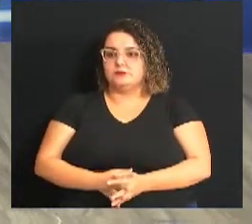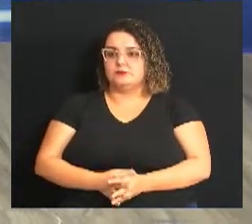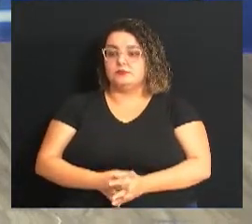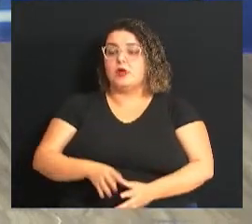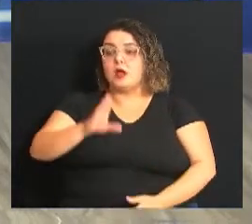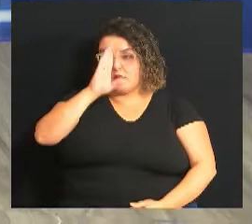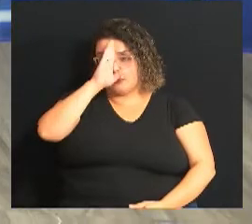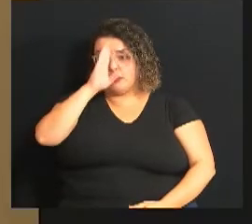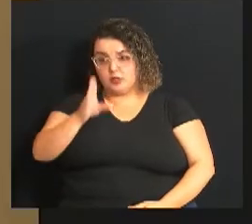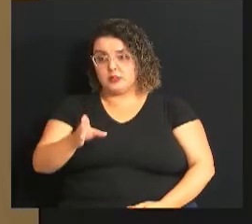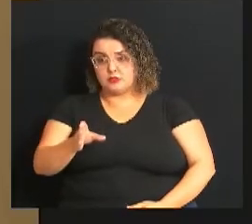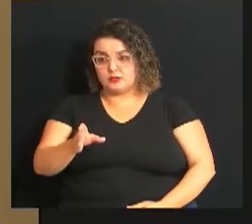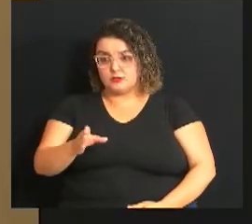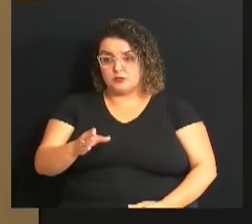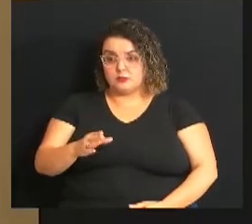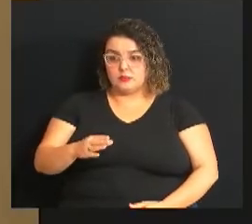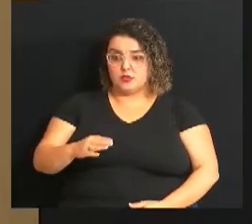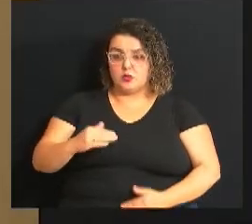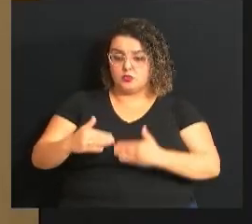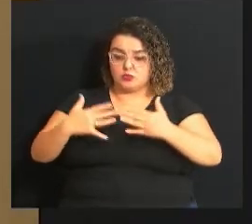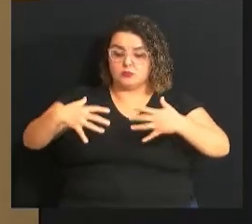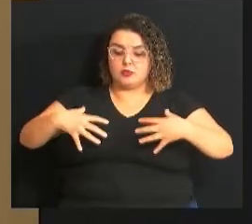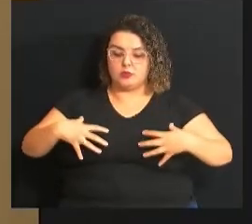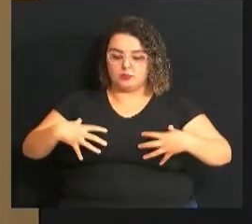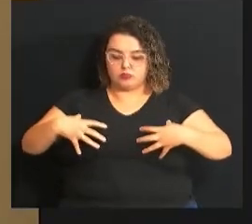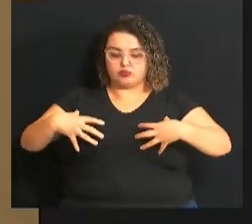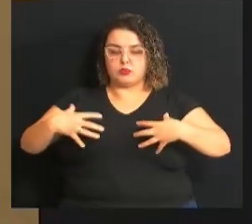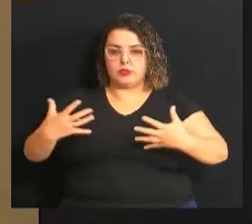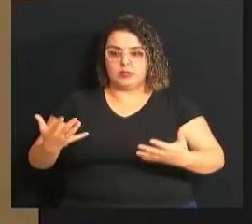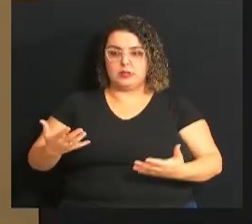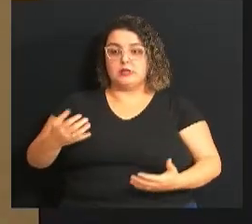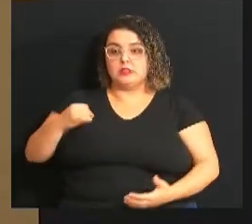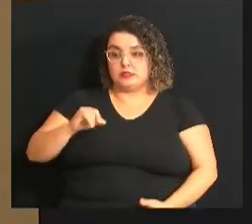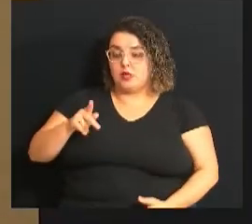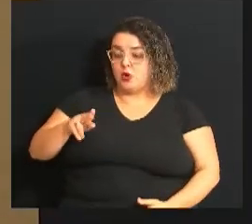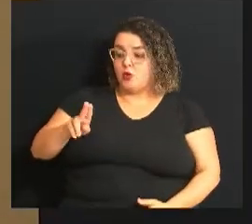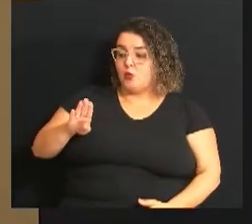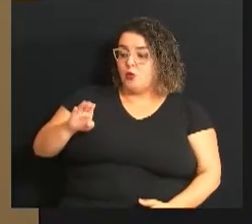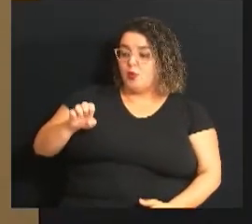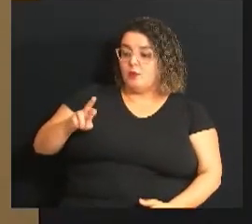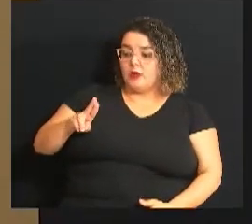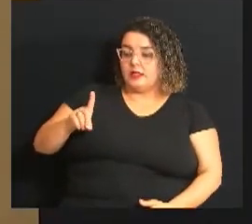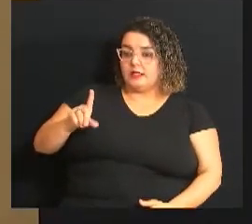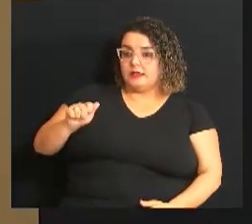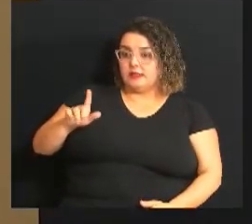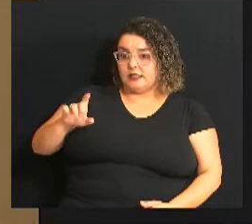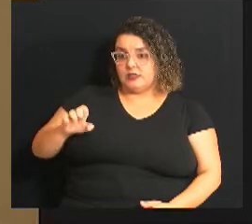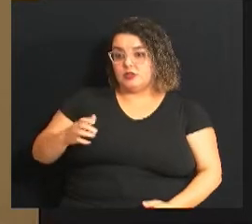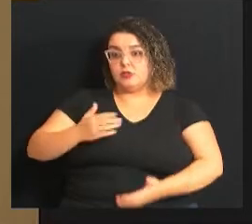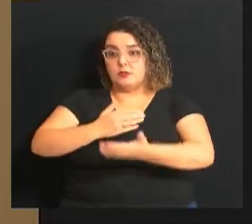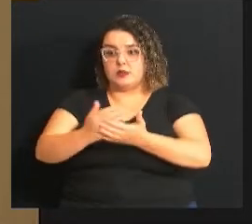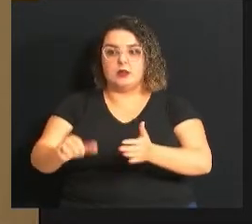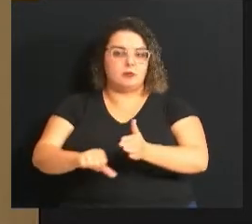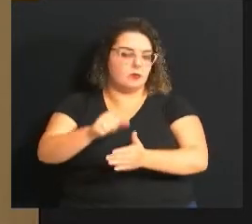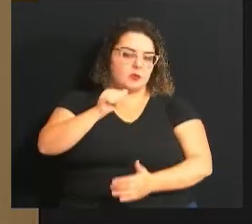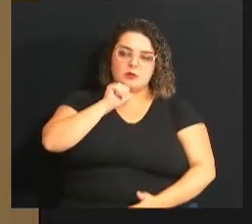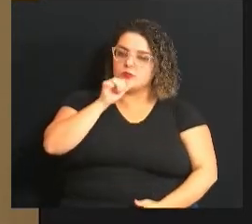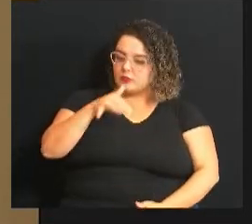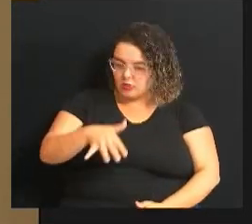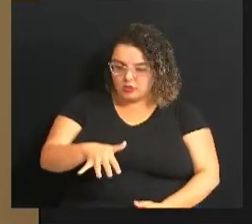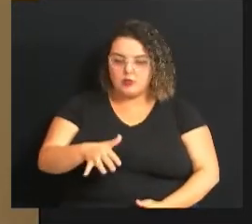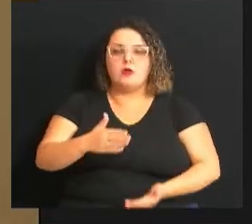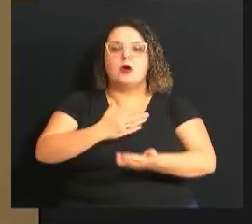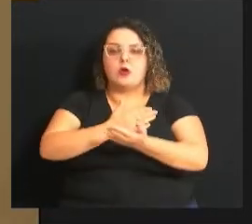Principalmente o desenvolvimento das mamas, né? Mas é lógico que se a puberdade começa mais cedo, a primeira menstruação das meninas também vai começar